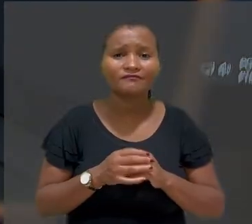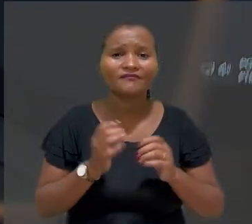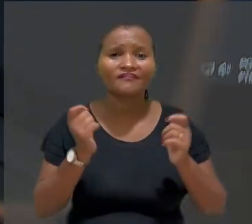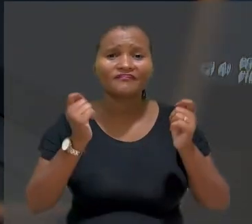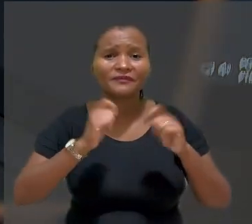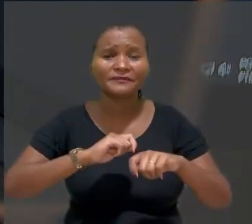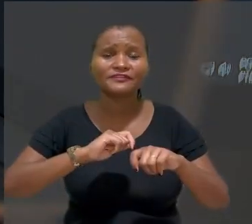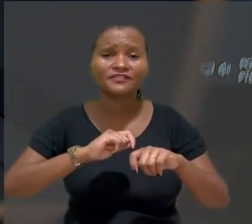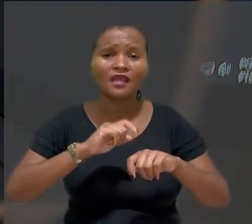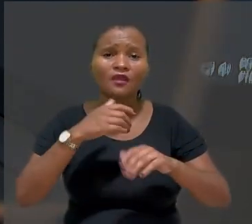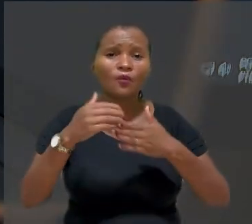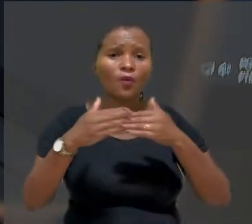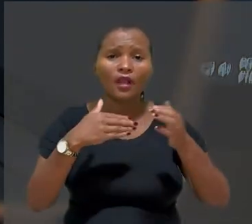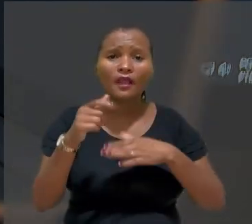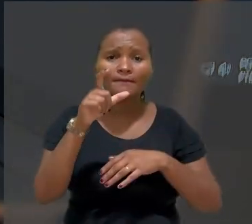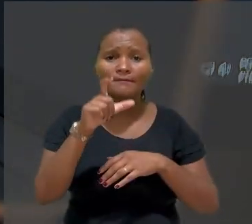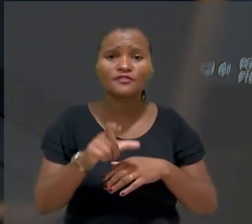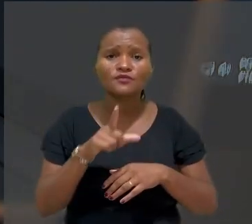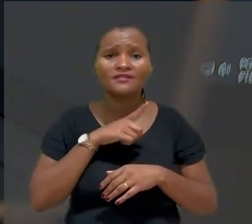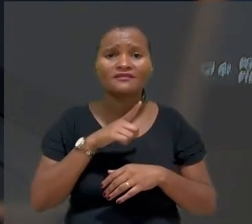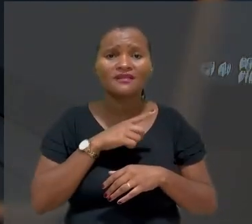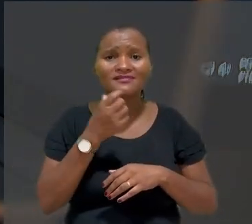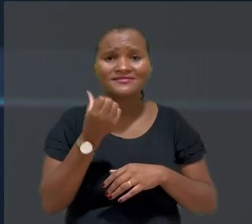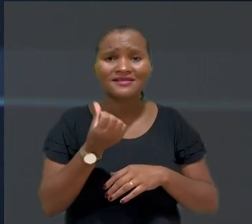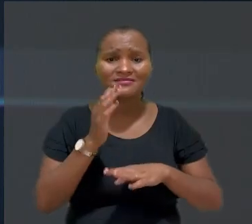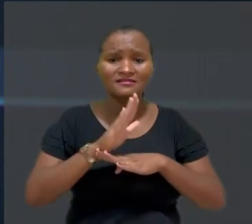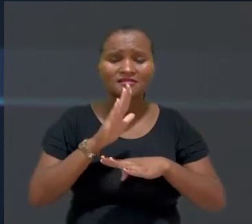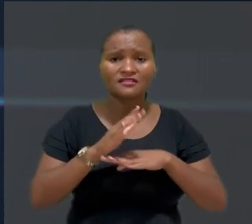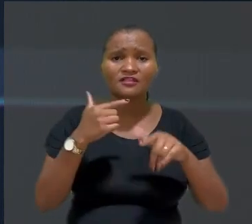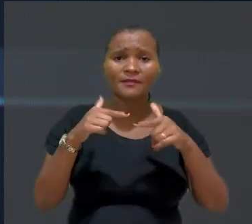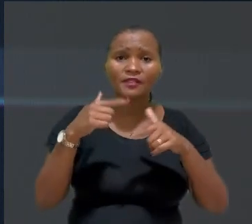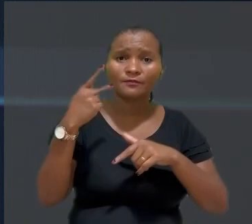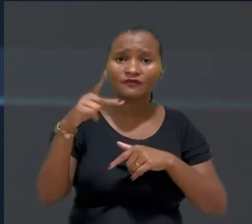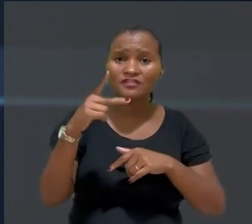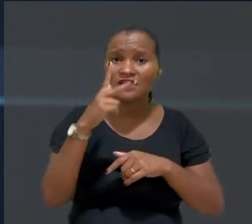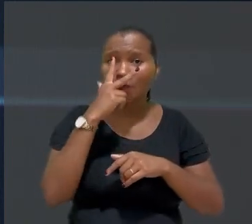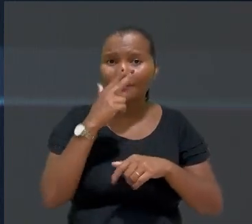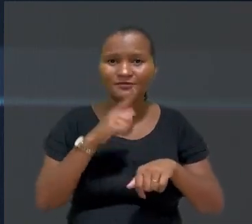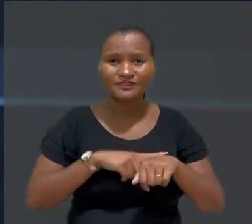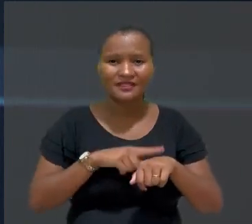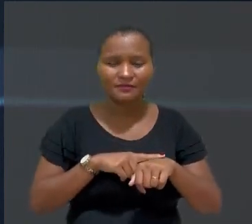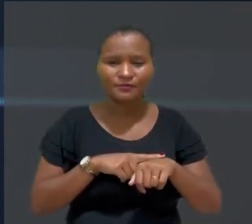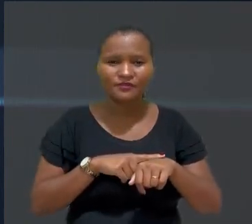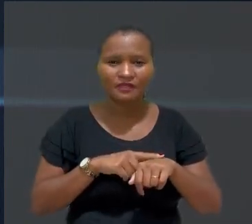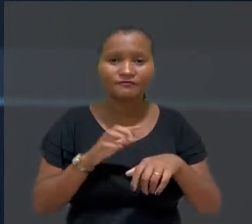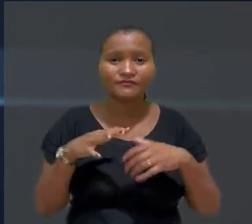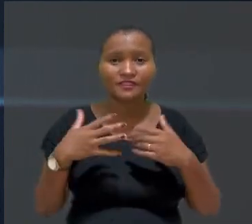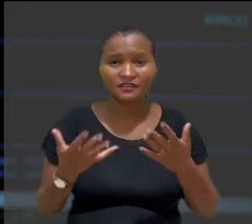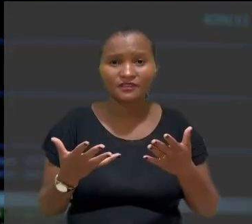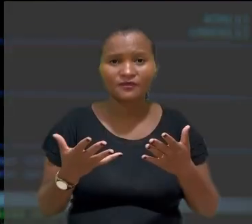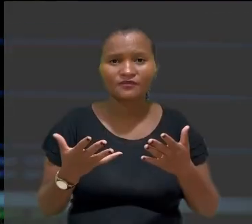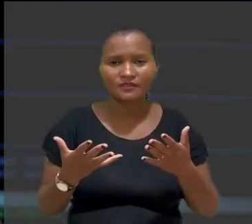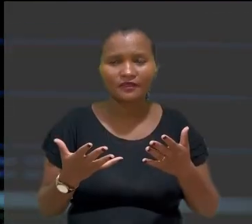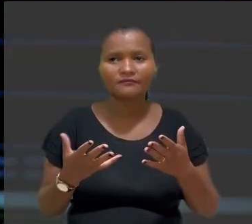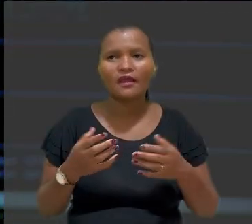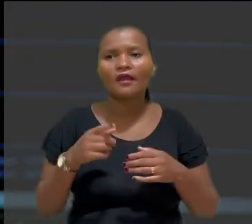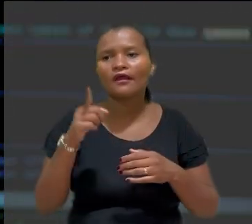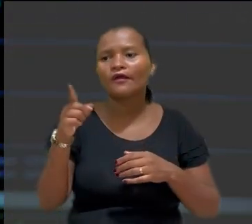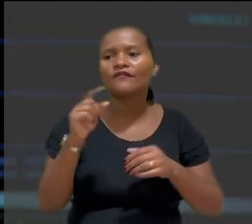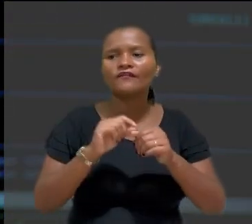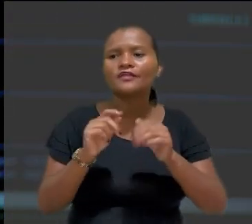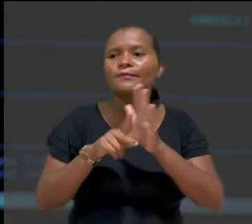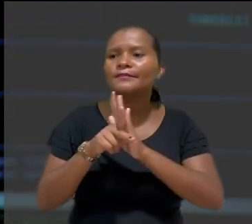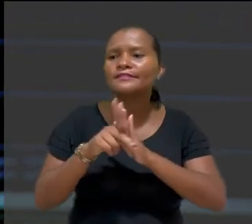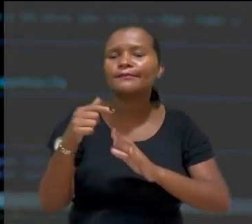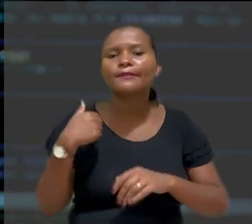A IA generativa, ela vai permitir que qualquer um tenha pelo menos 6 assistentes trabalhando para você ao mesmo tempo. Então, por exemplo, em vez de